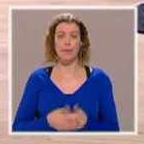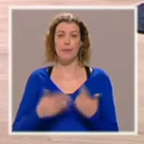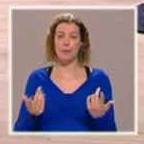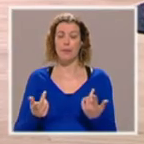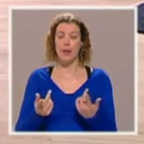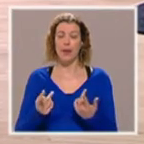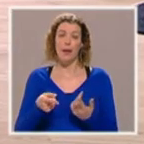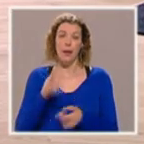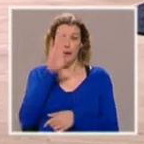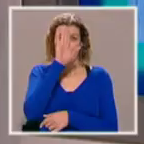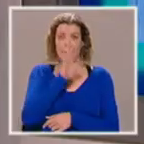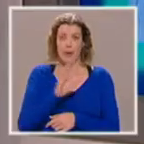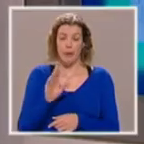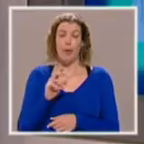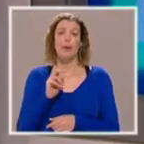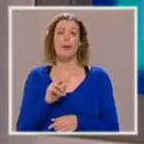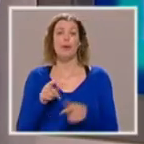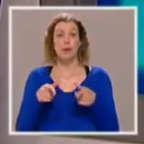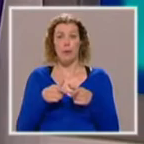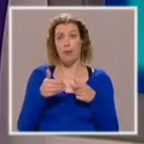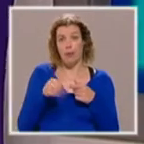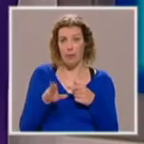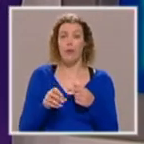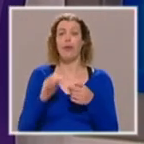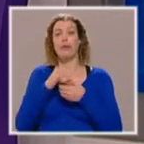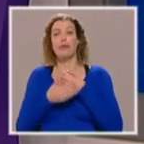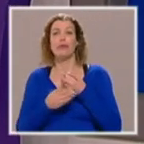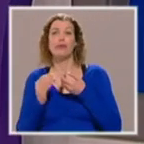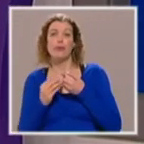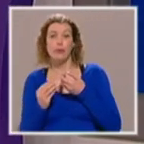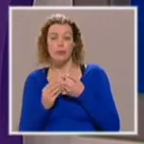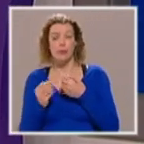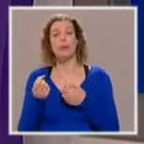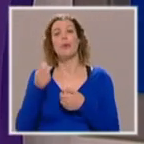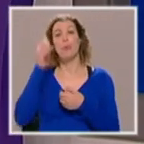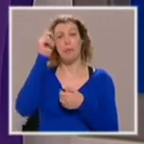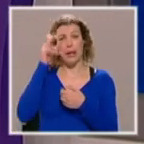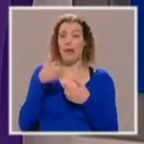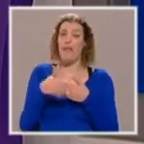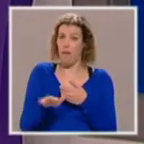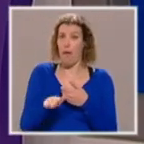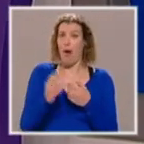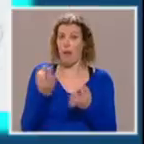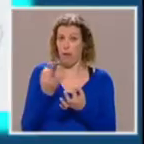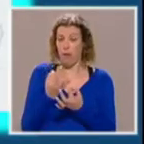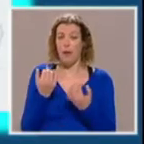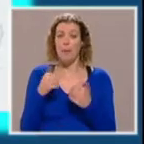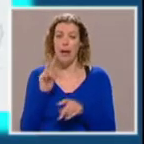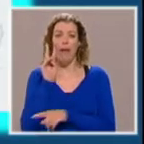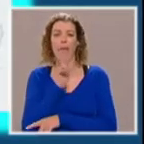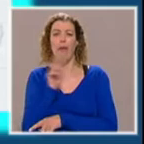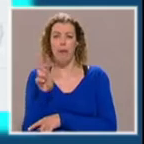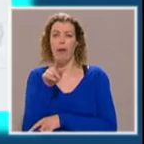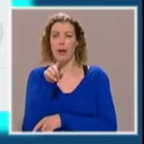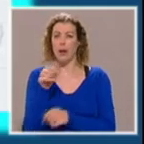Já sabemos que a vulva, o escroto e o pênis são órgãos genitais externos. No entanto, conseguimos agora